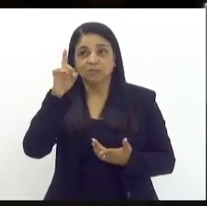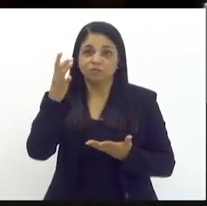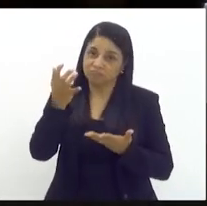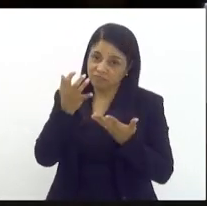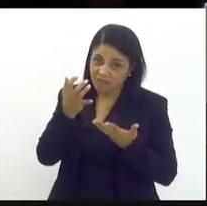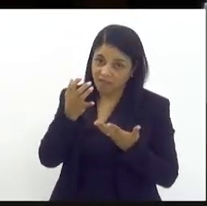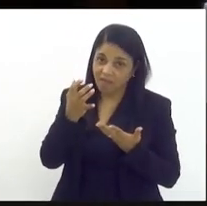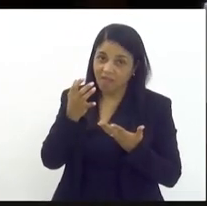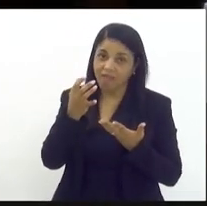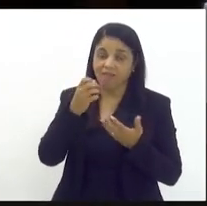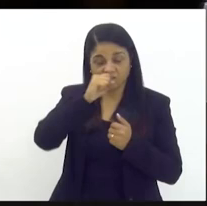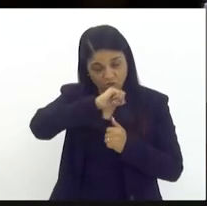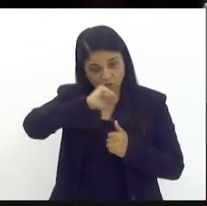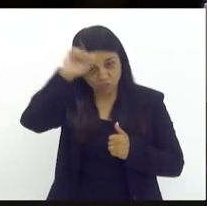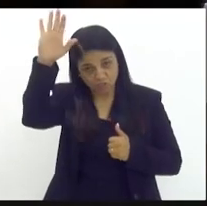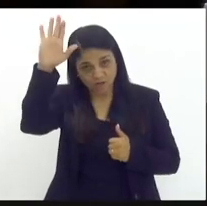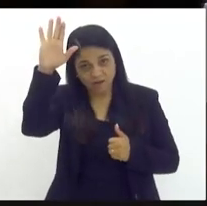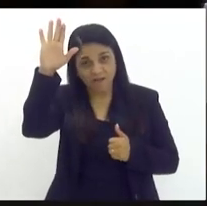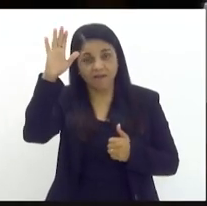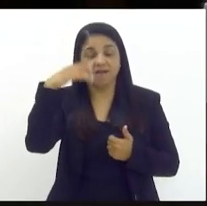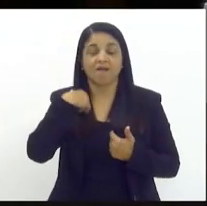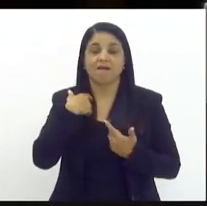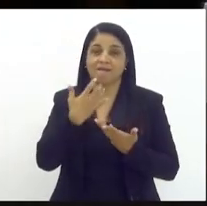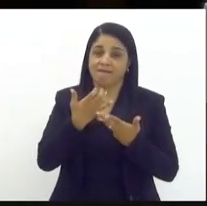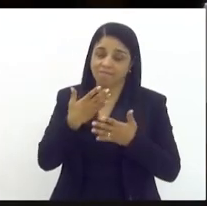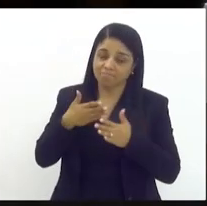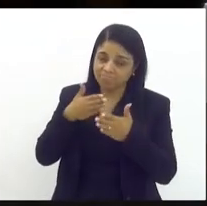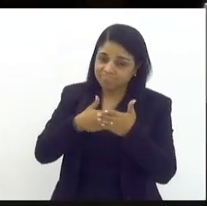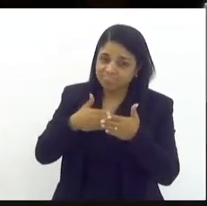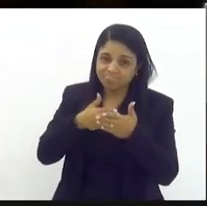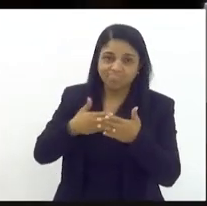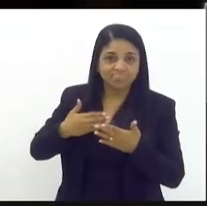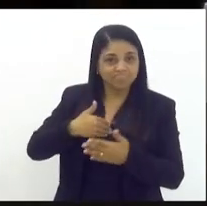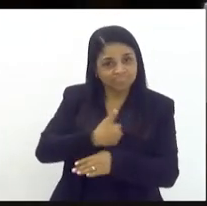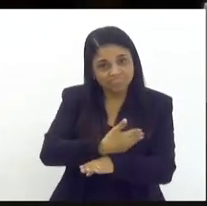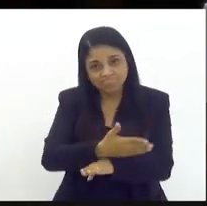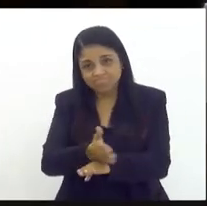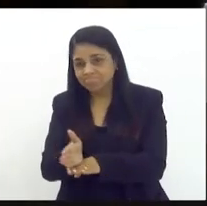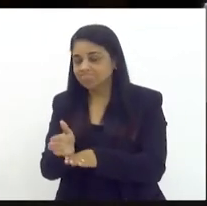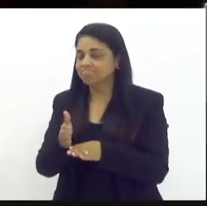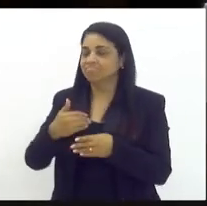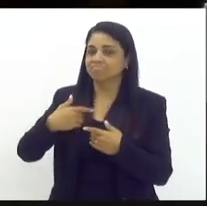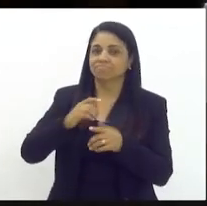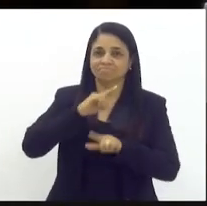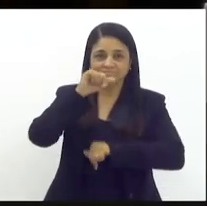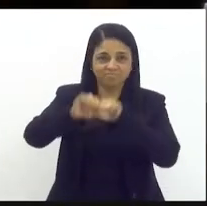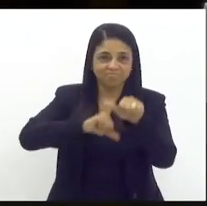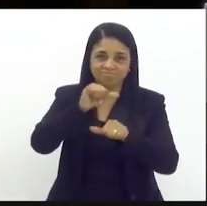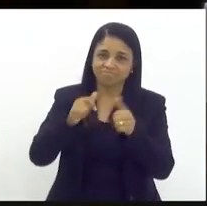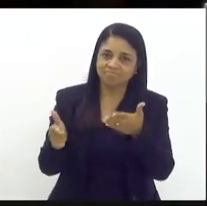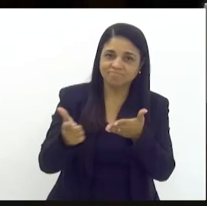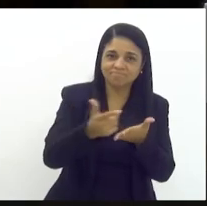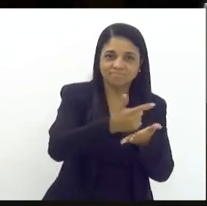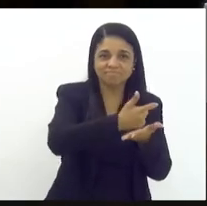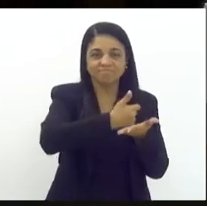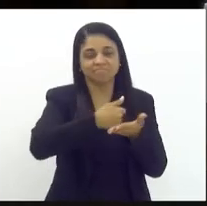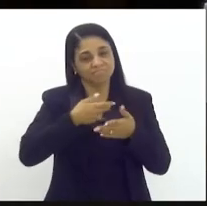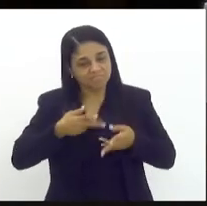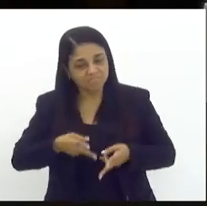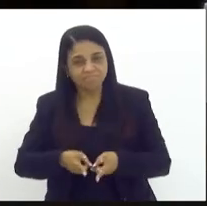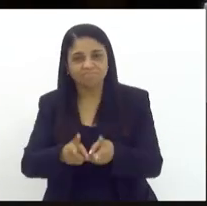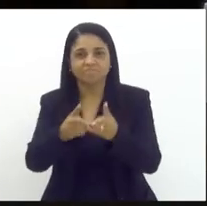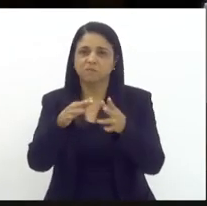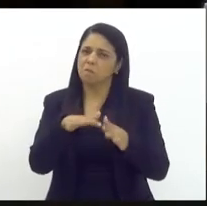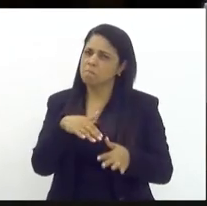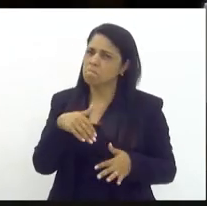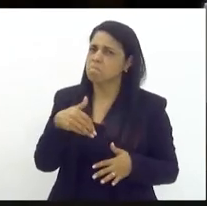a gente seu Oxalá a gente passa todas essas resistências a reforma para a gente conseguir tocar Ela adiante do